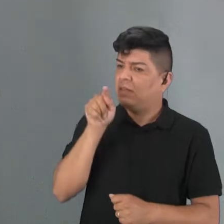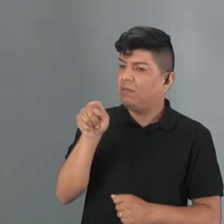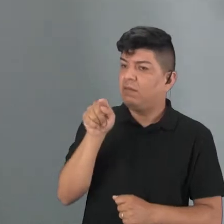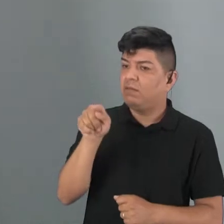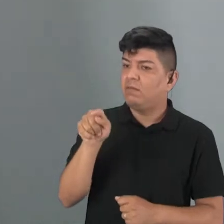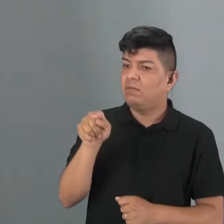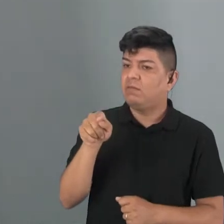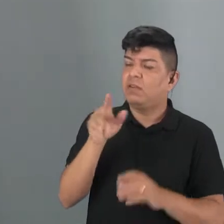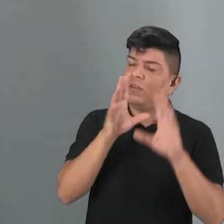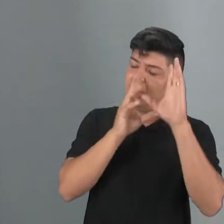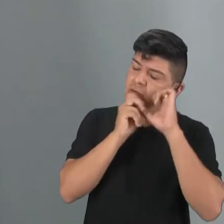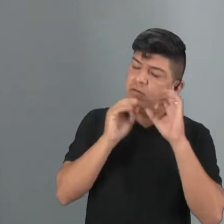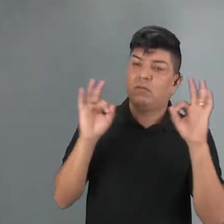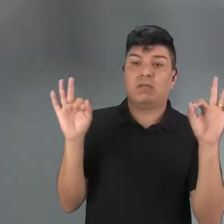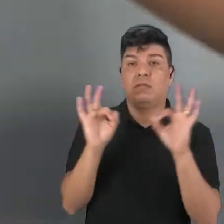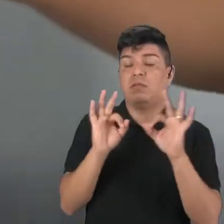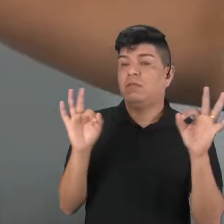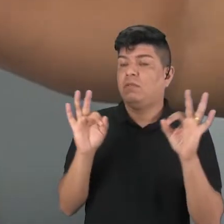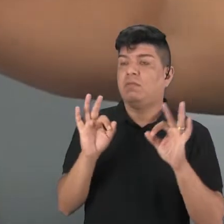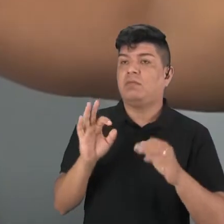você não dorme.